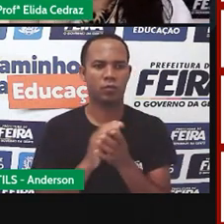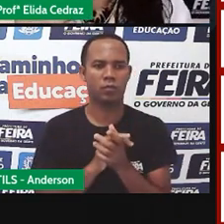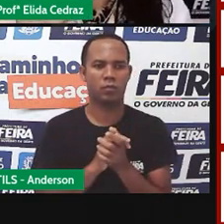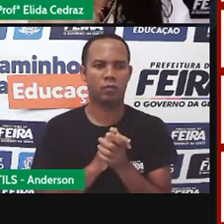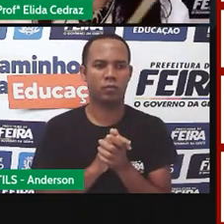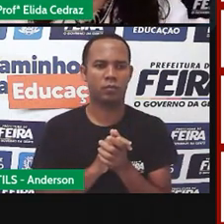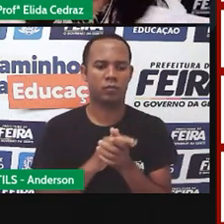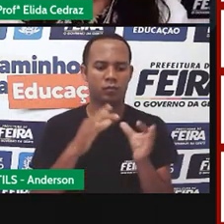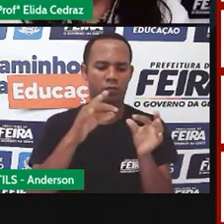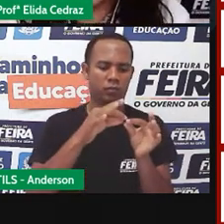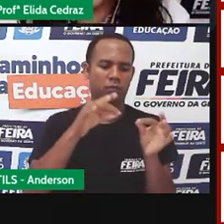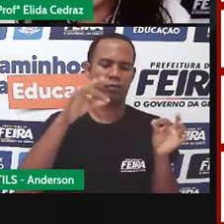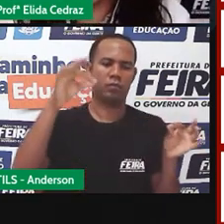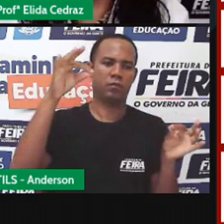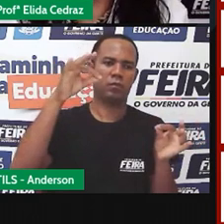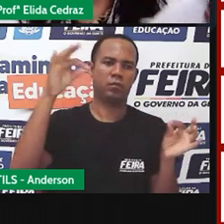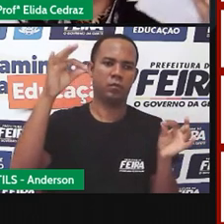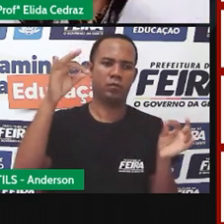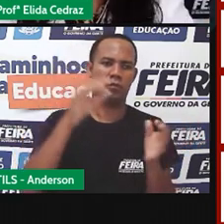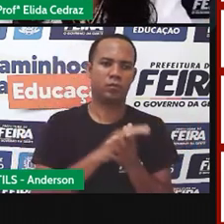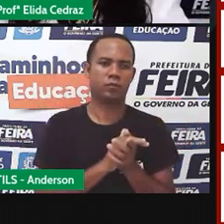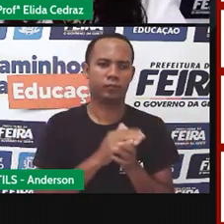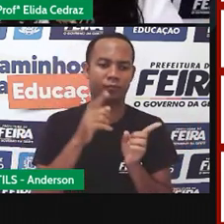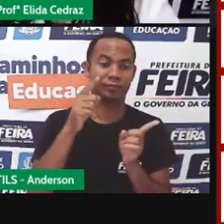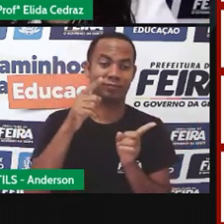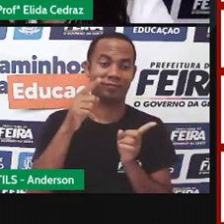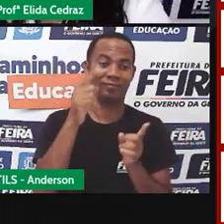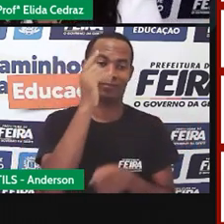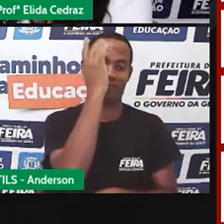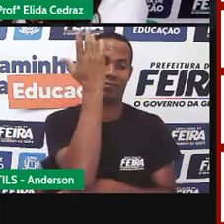um palito de churrasco